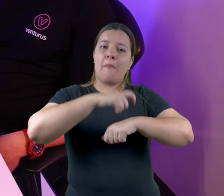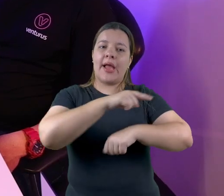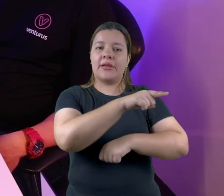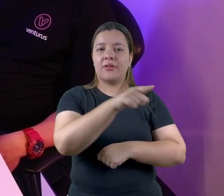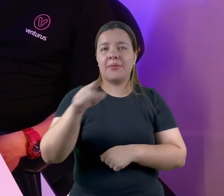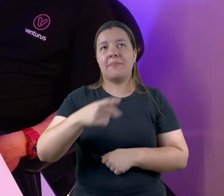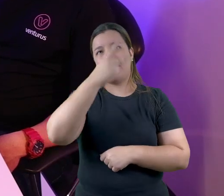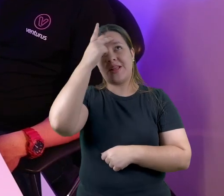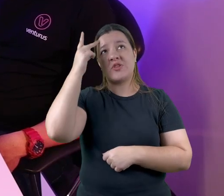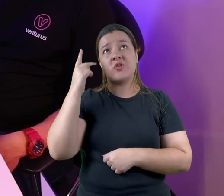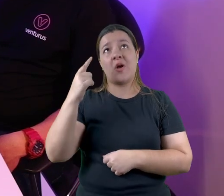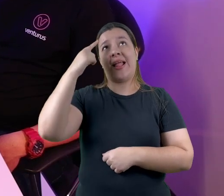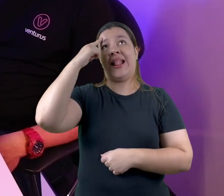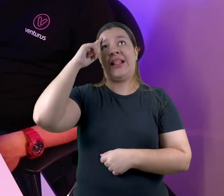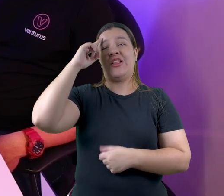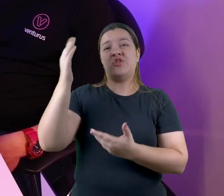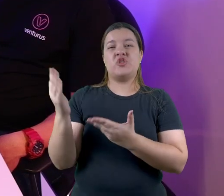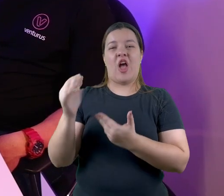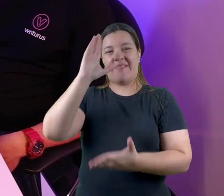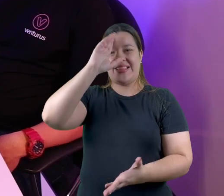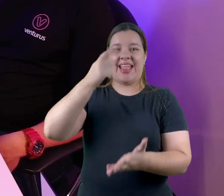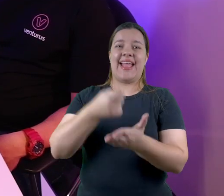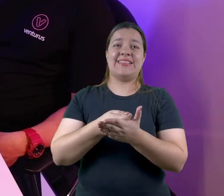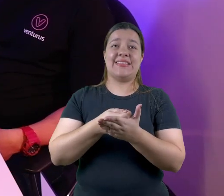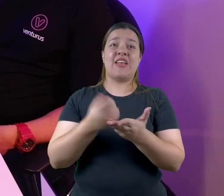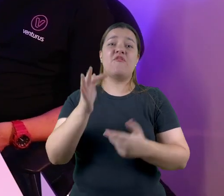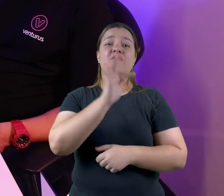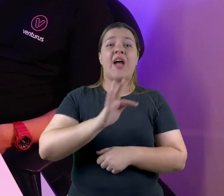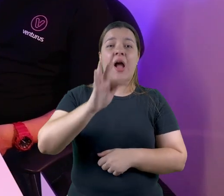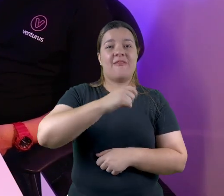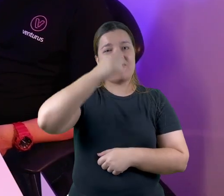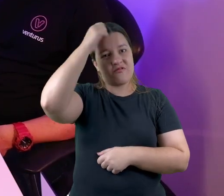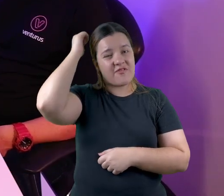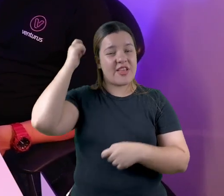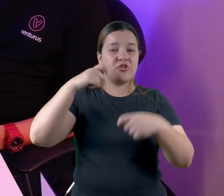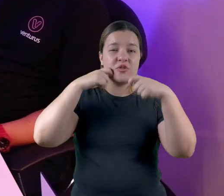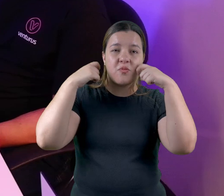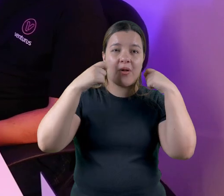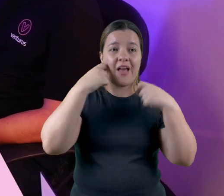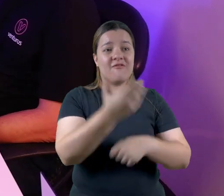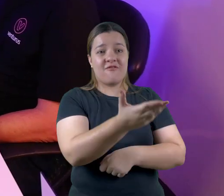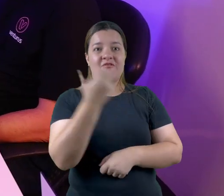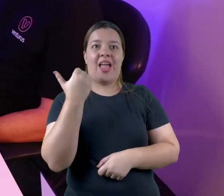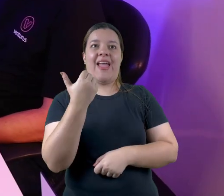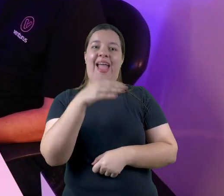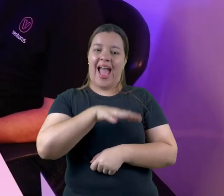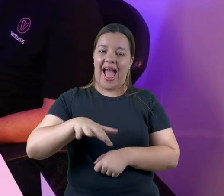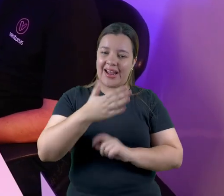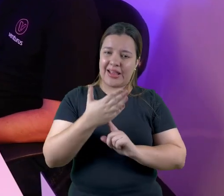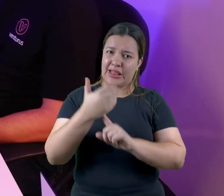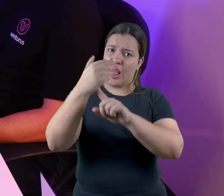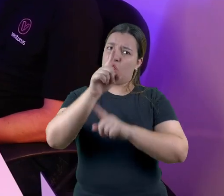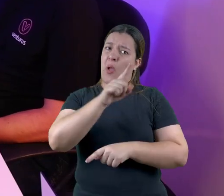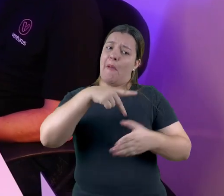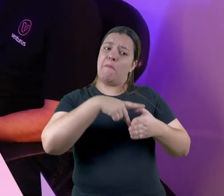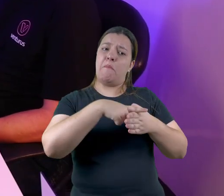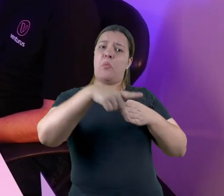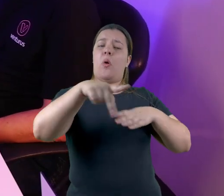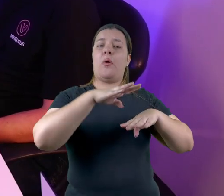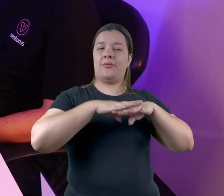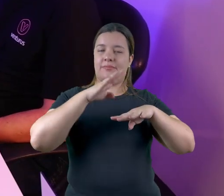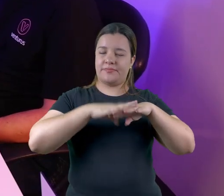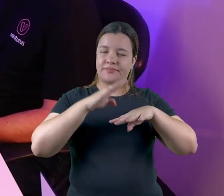que que que que a pessoa ela vai tomar a decisão né Então olha gente venha pra área de tecnologia porque não é puramente